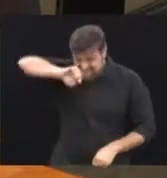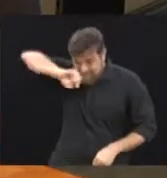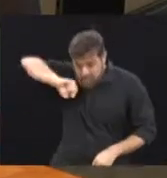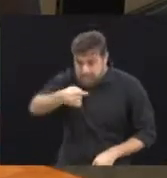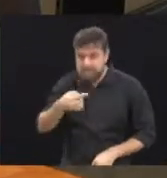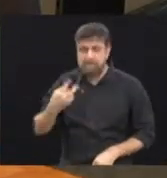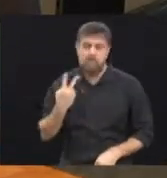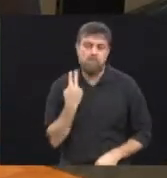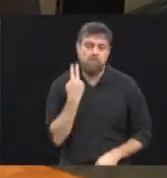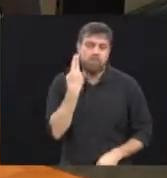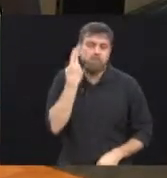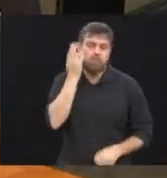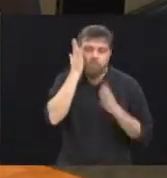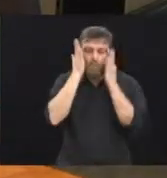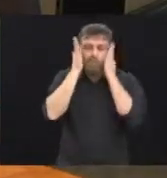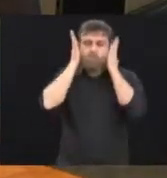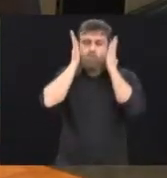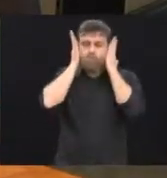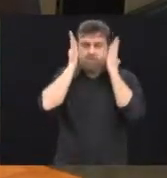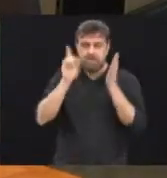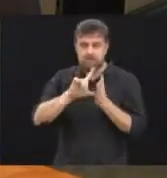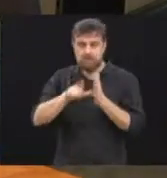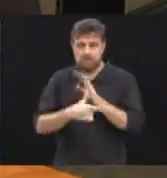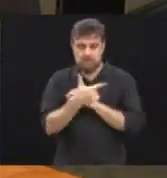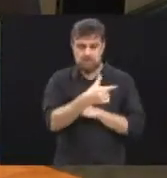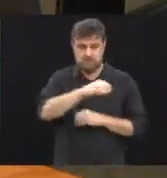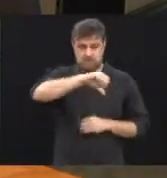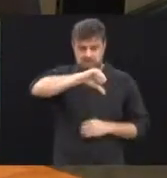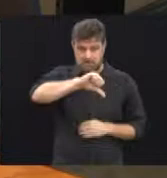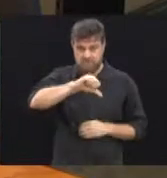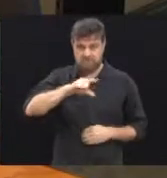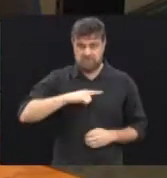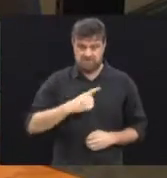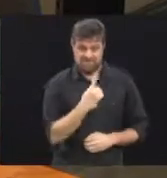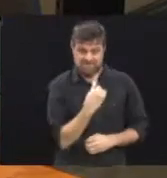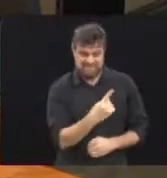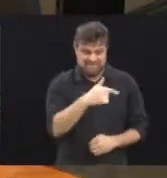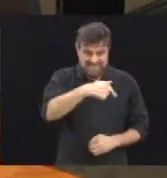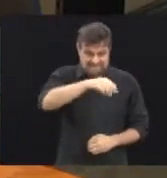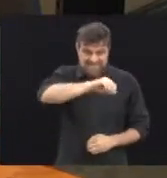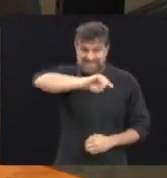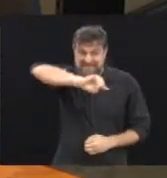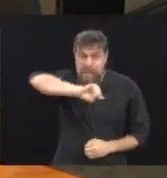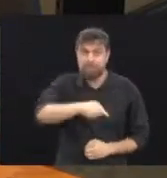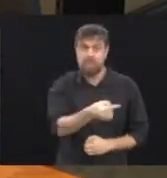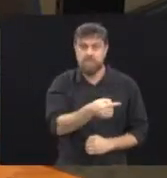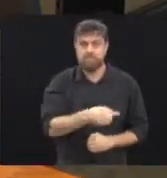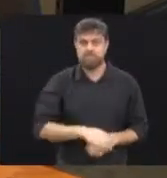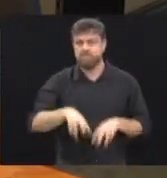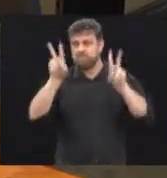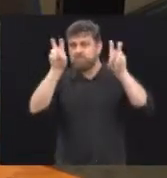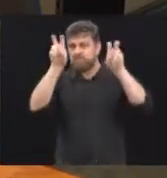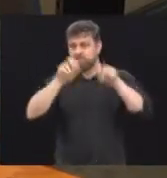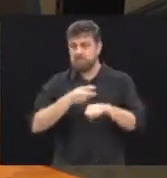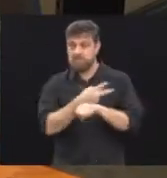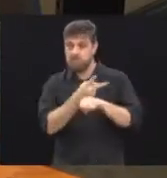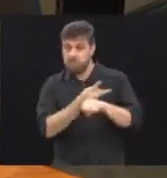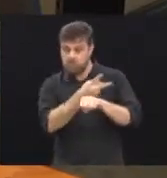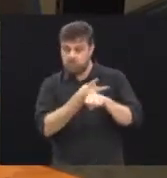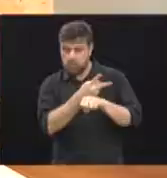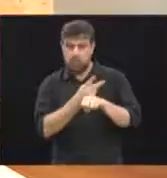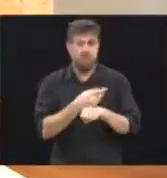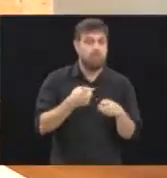cirurgias reparadoras. Em 2009, foram 170 mil. Para falar sobre o assunto, nós procuramos o